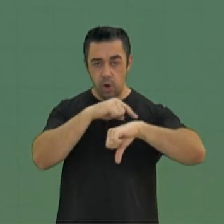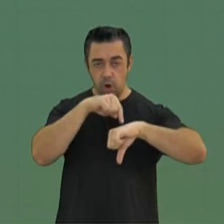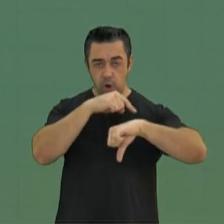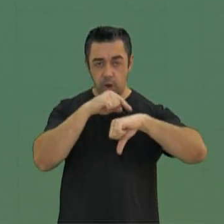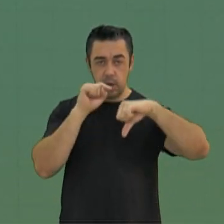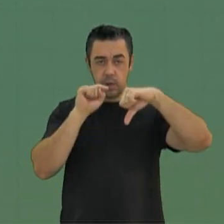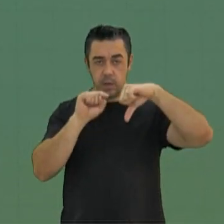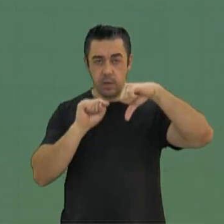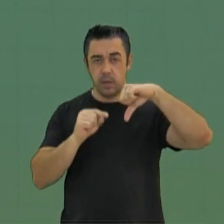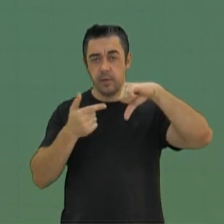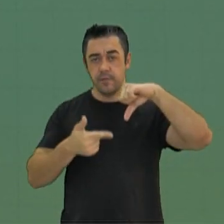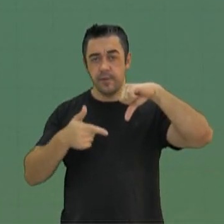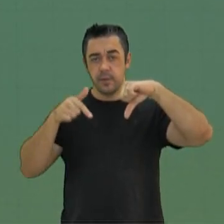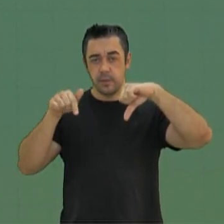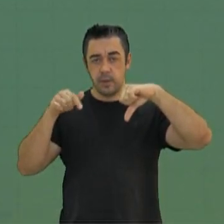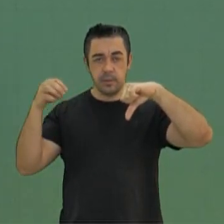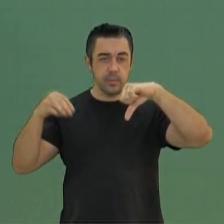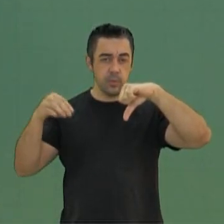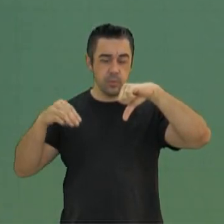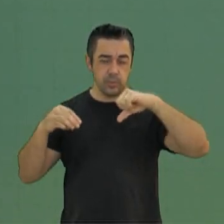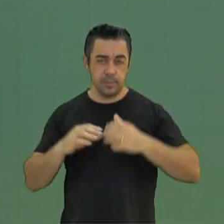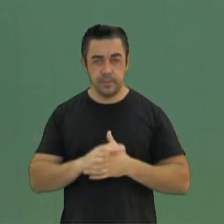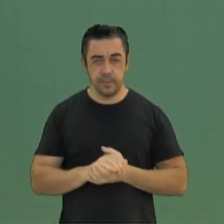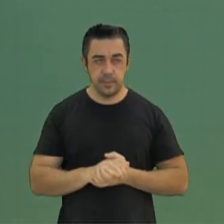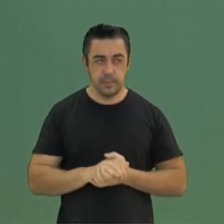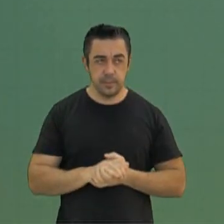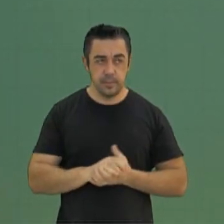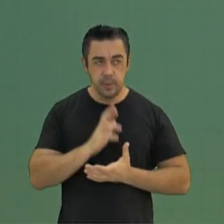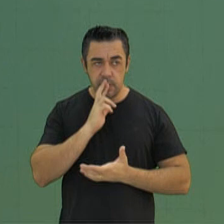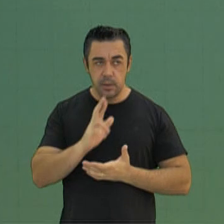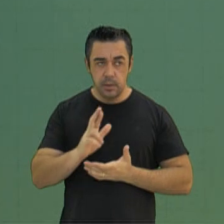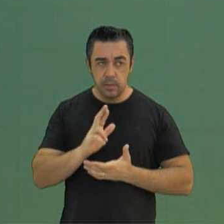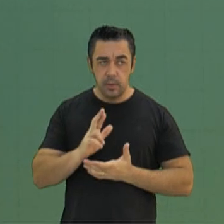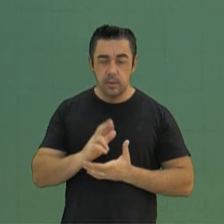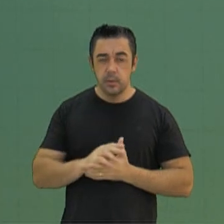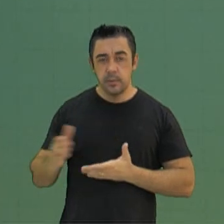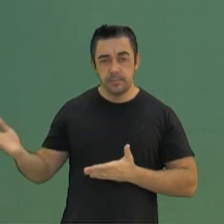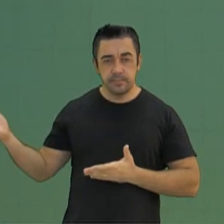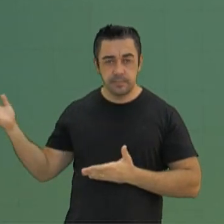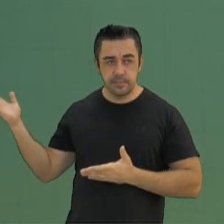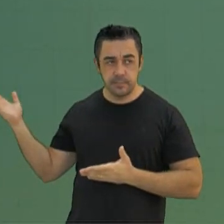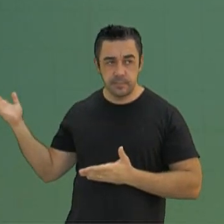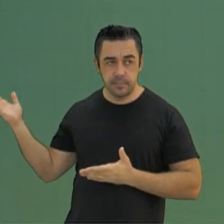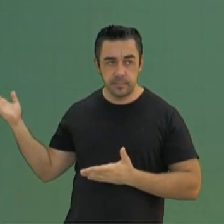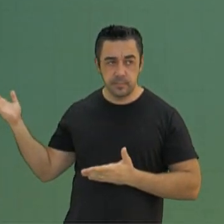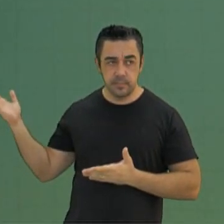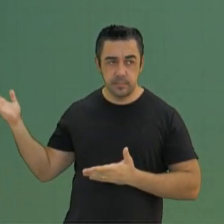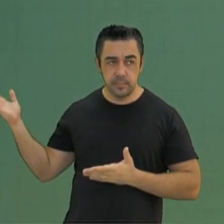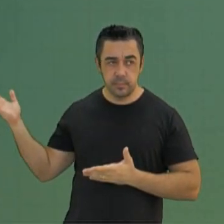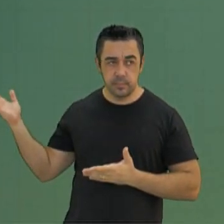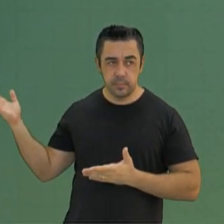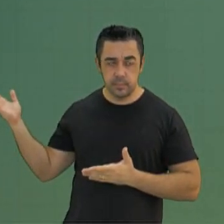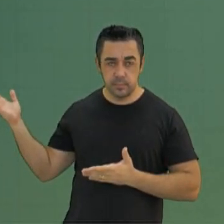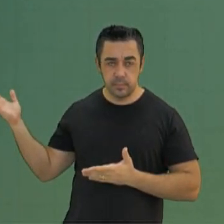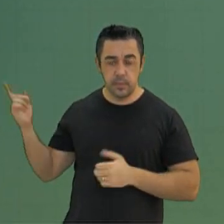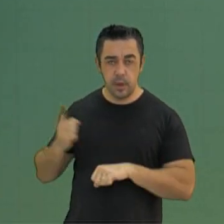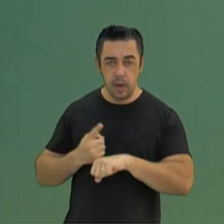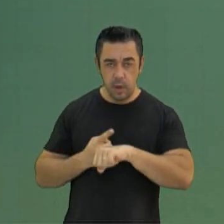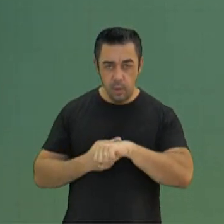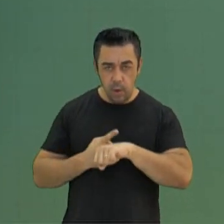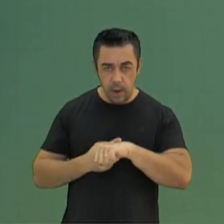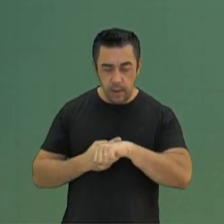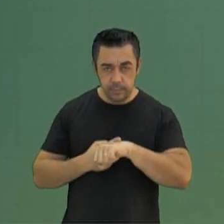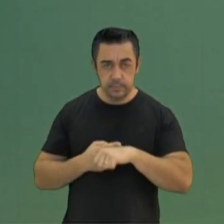sobram 27 minutos. Então, esse resultado da conta aqui me dá as